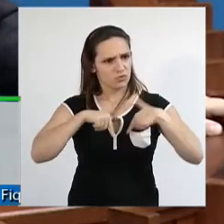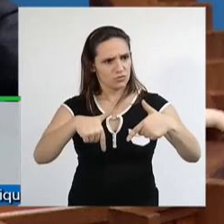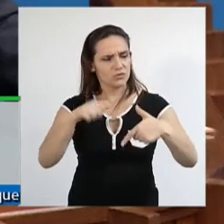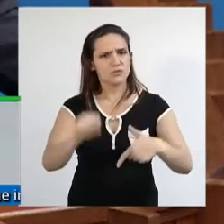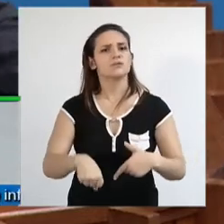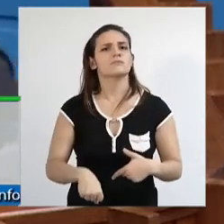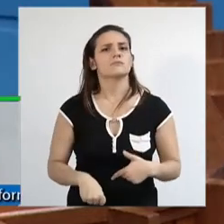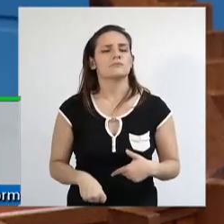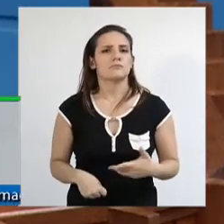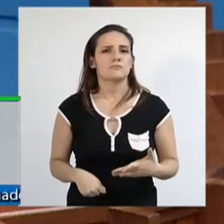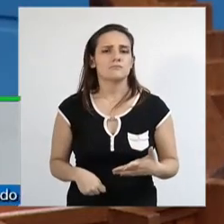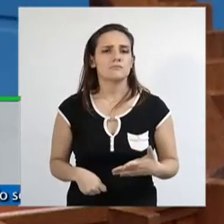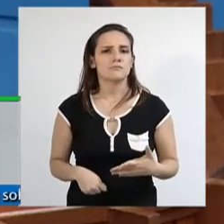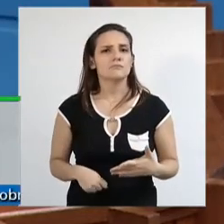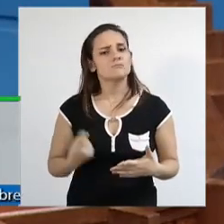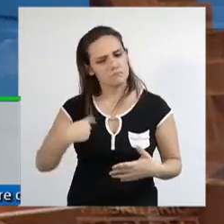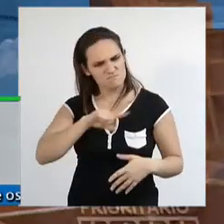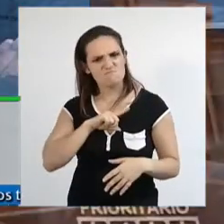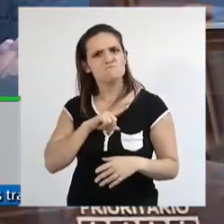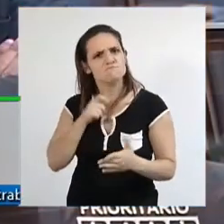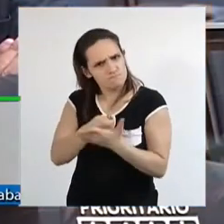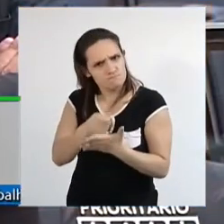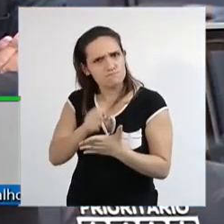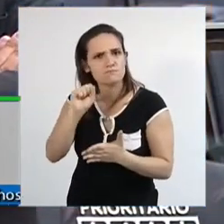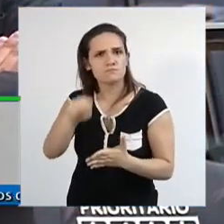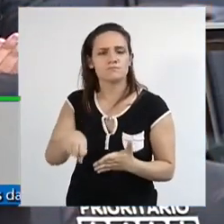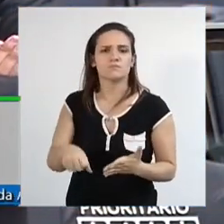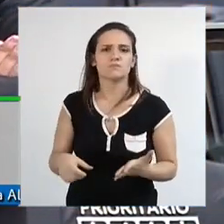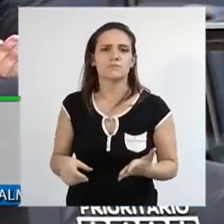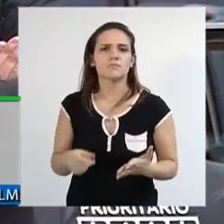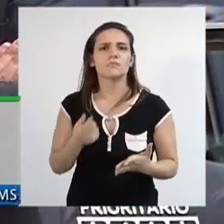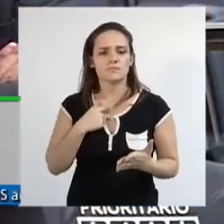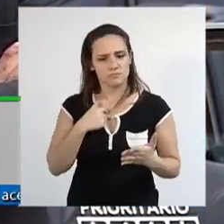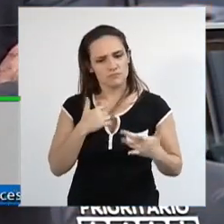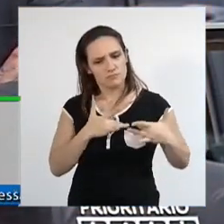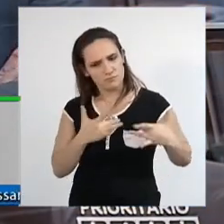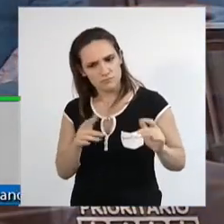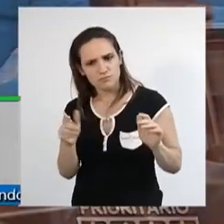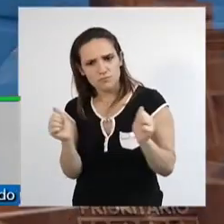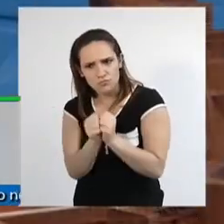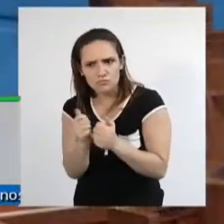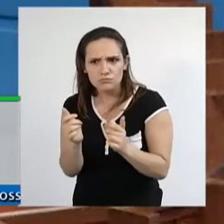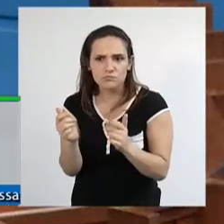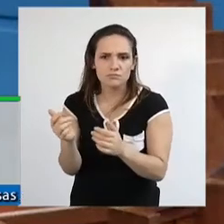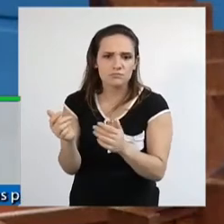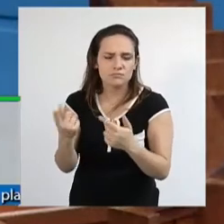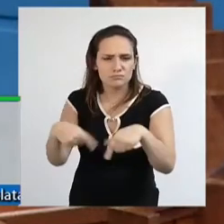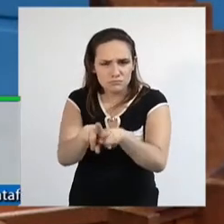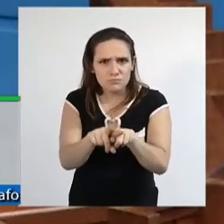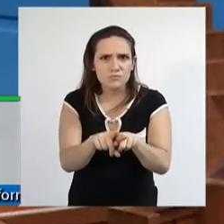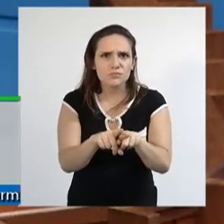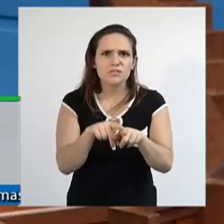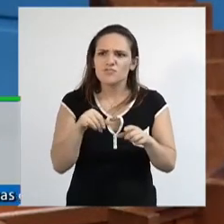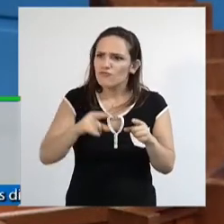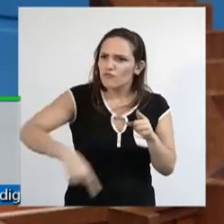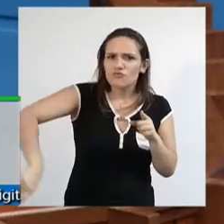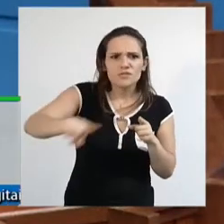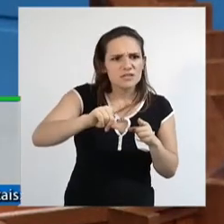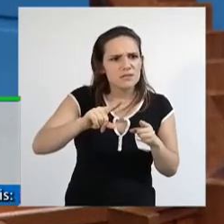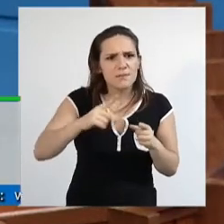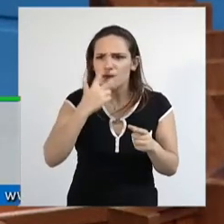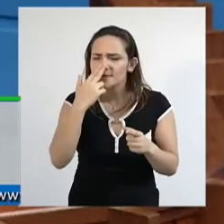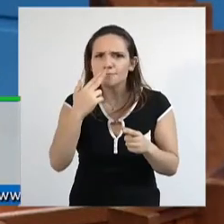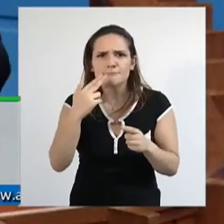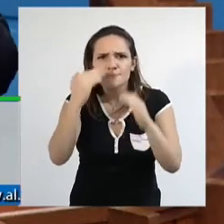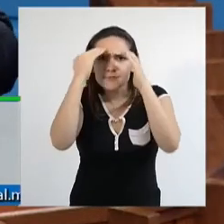grosso. Então, vamos para cima aí, vamos cobrar. E me solidarizo com todos vocês que tiveram algum tipo de